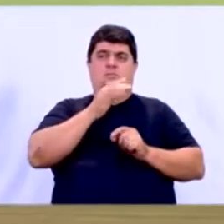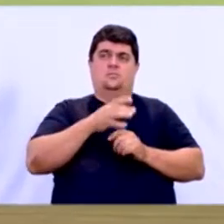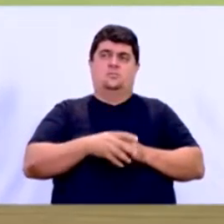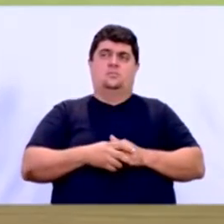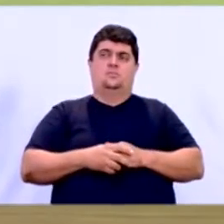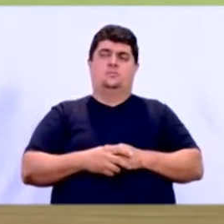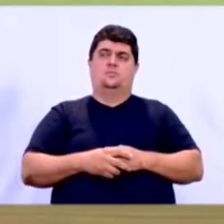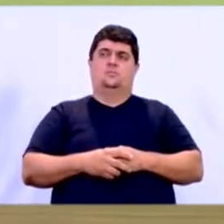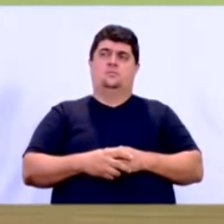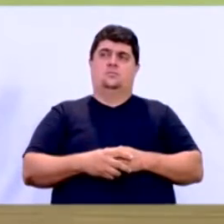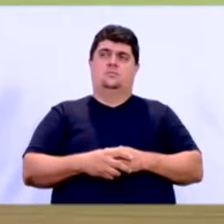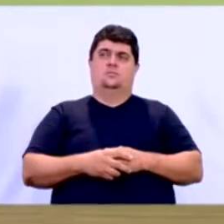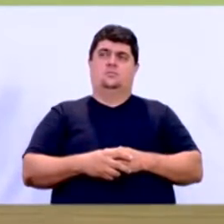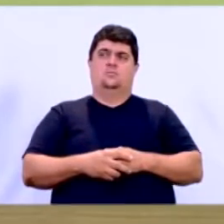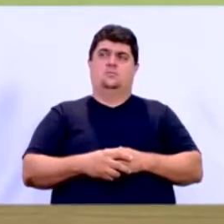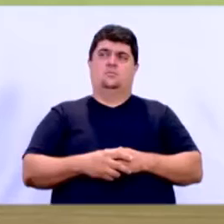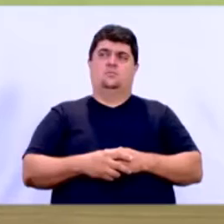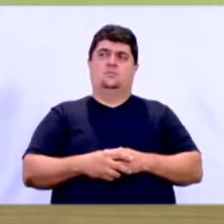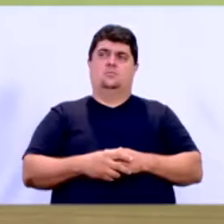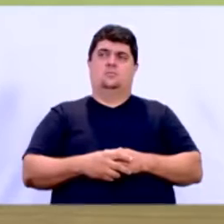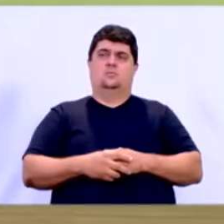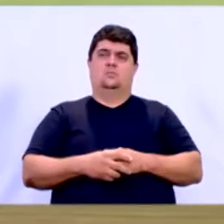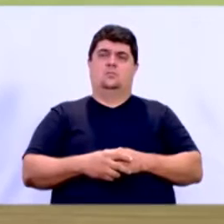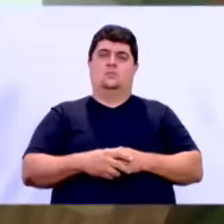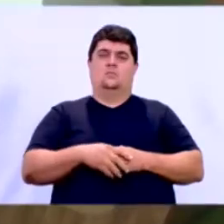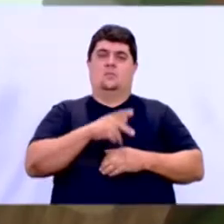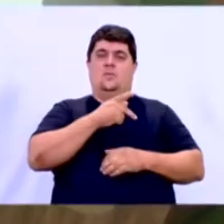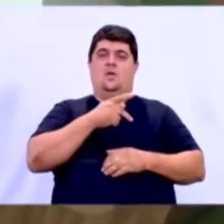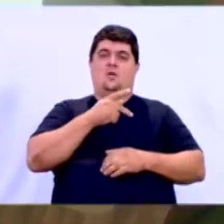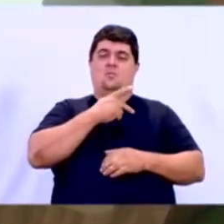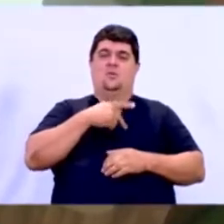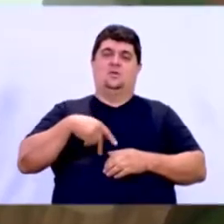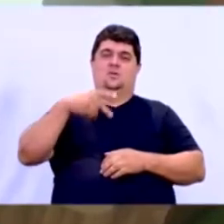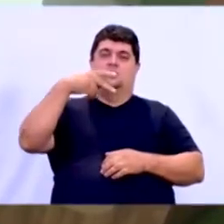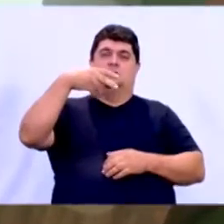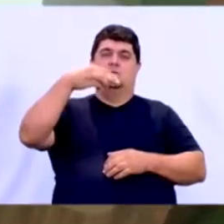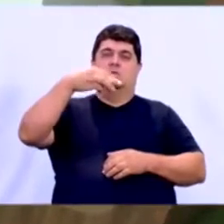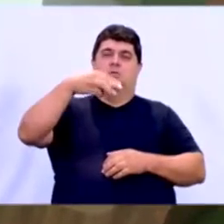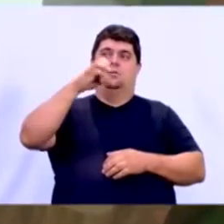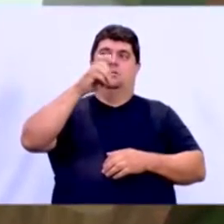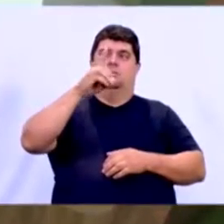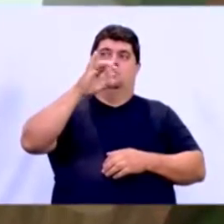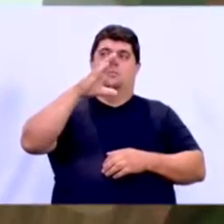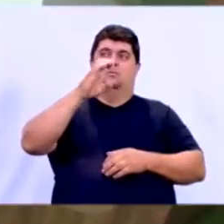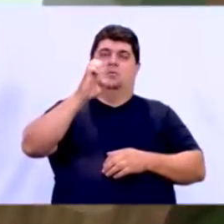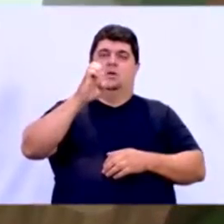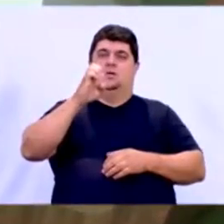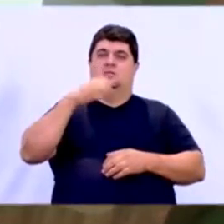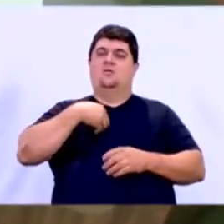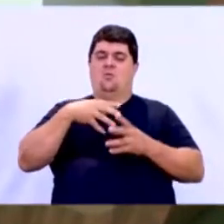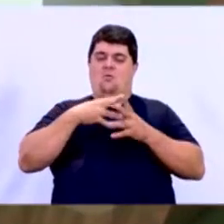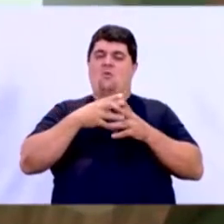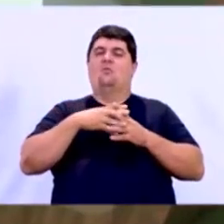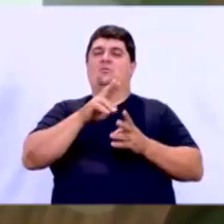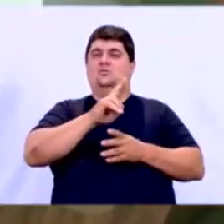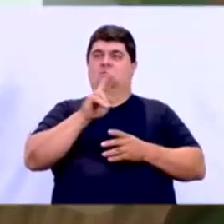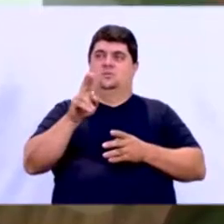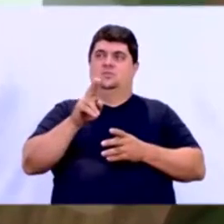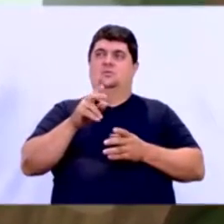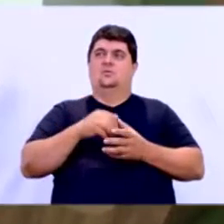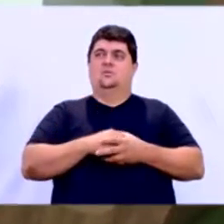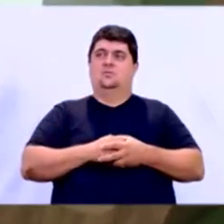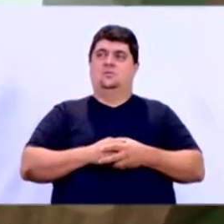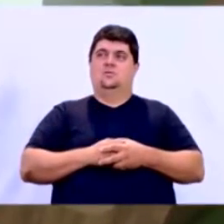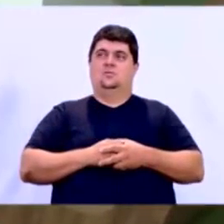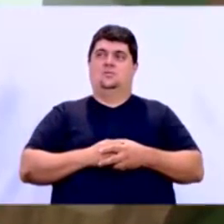de respostas. E só o pessoal de MEDS aqui falou que não tem Líria lá. Então, eu confundi na hora de transcrever a resposta,